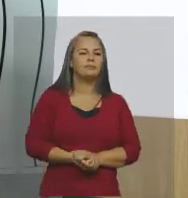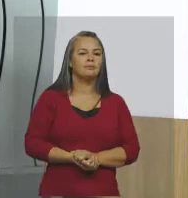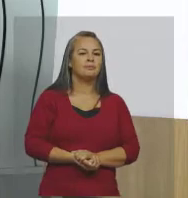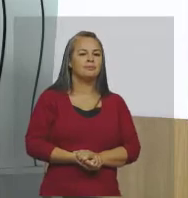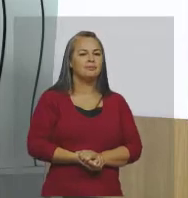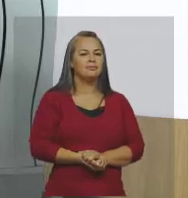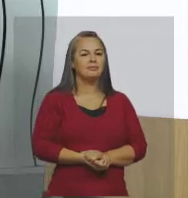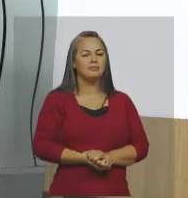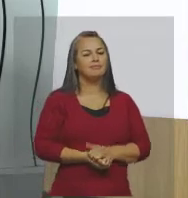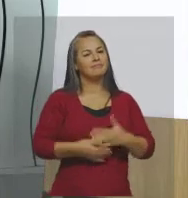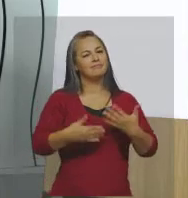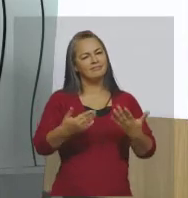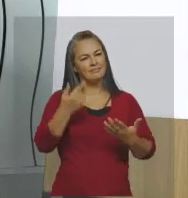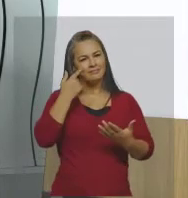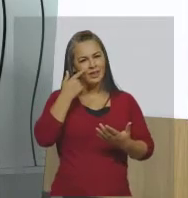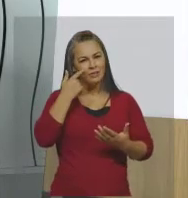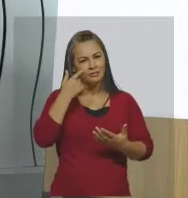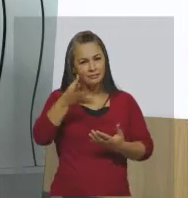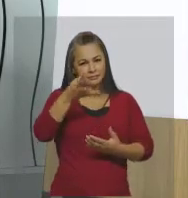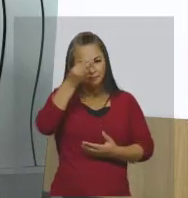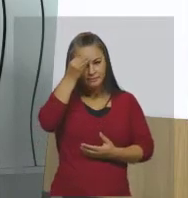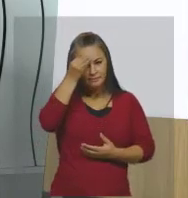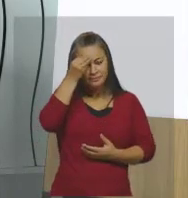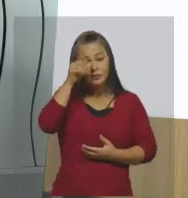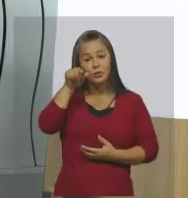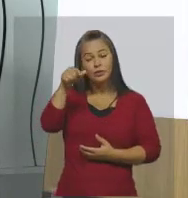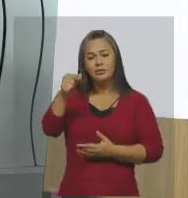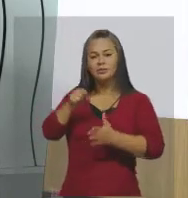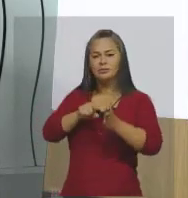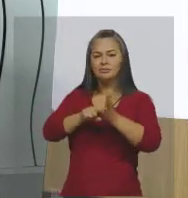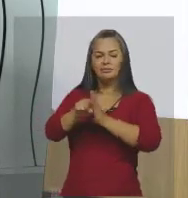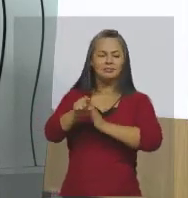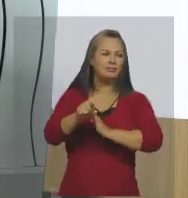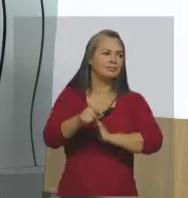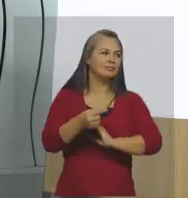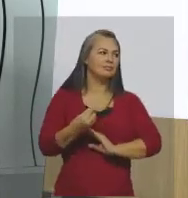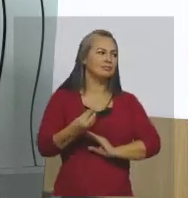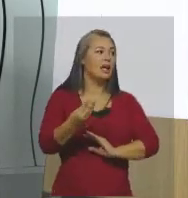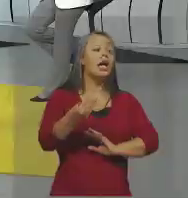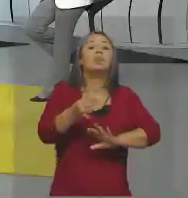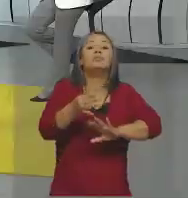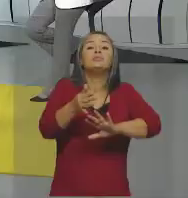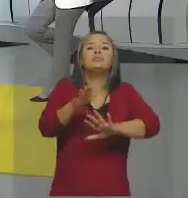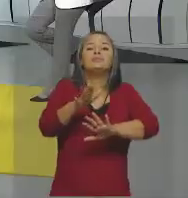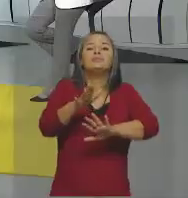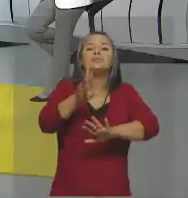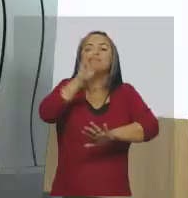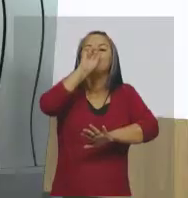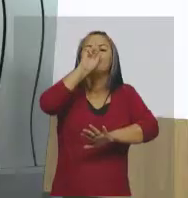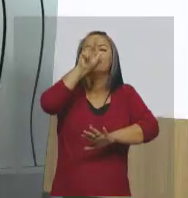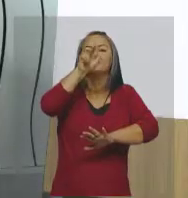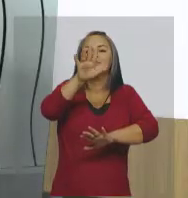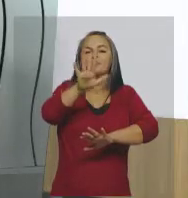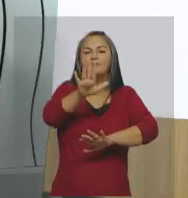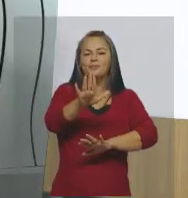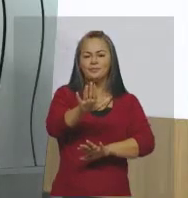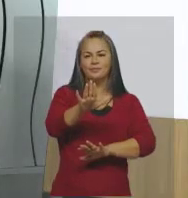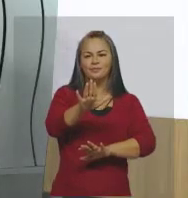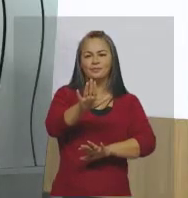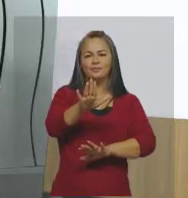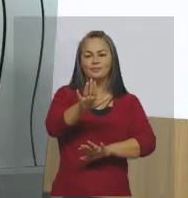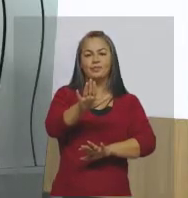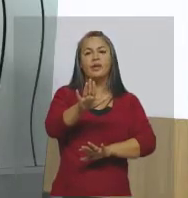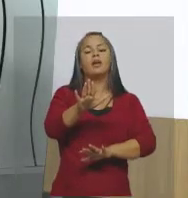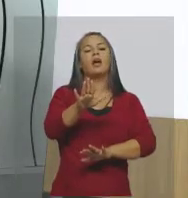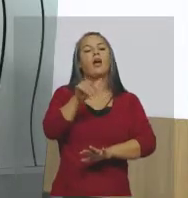Então é essa a ideia aí. Vamos para a questão 3 então, Bruna. Ah, perdão, que pecado. Olha só,